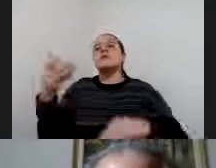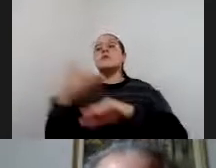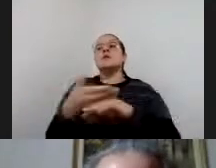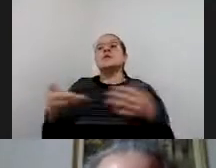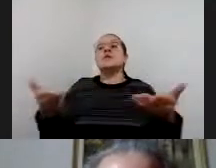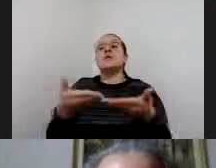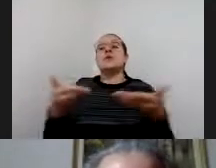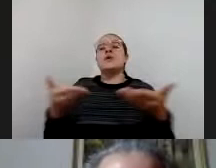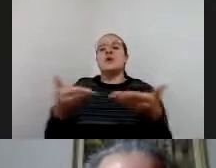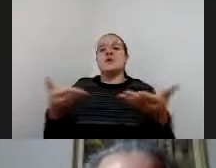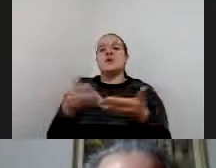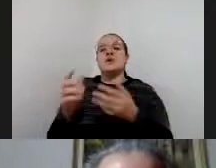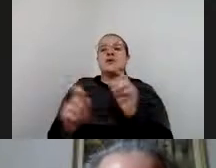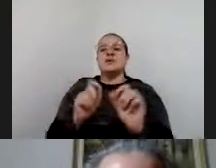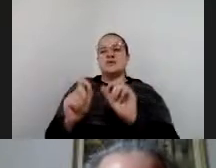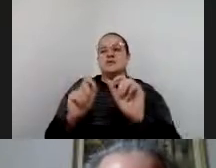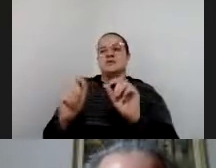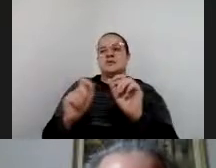da Mirdes e